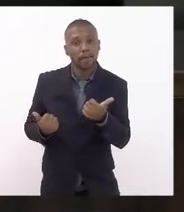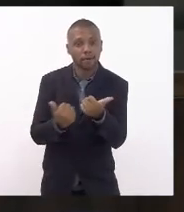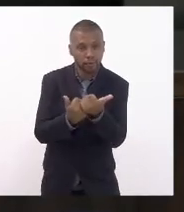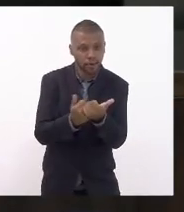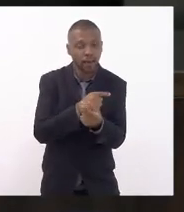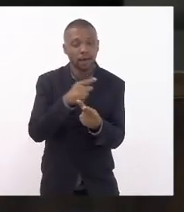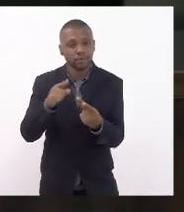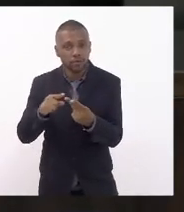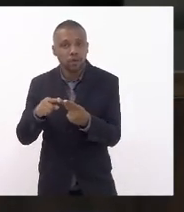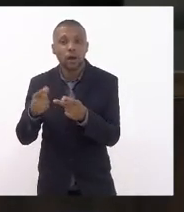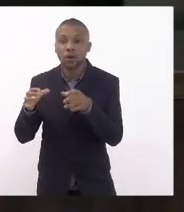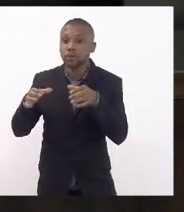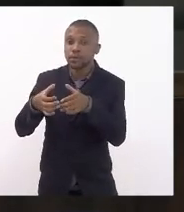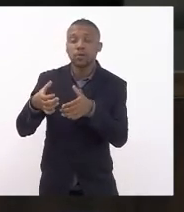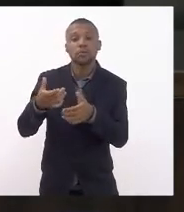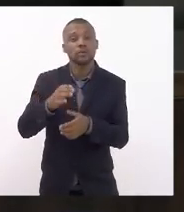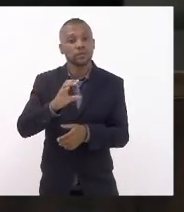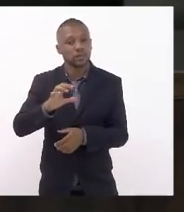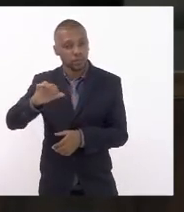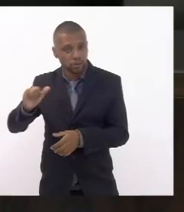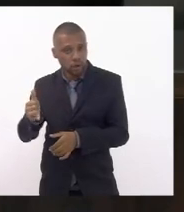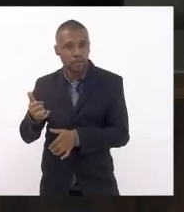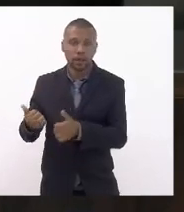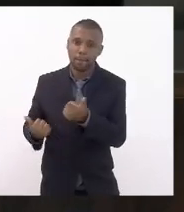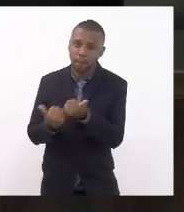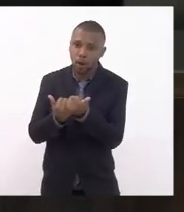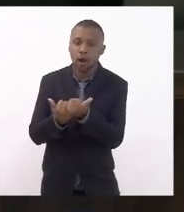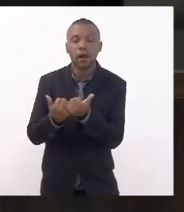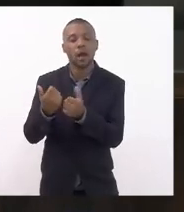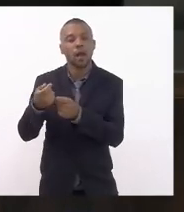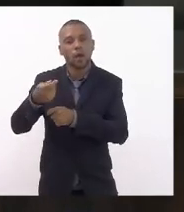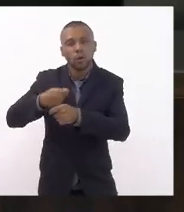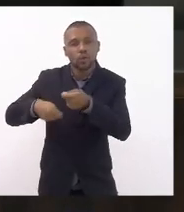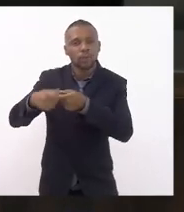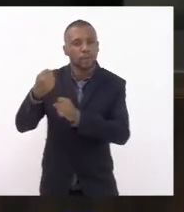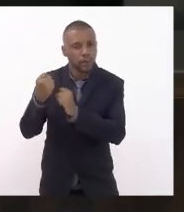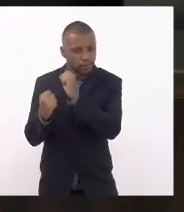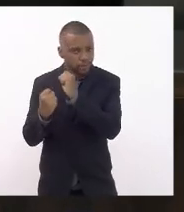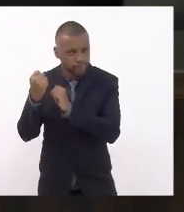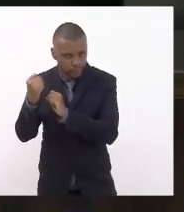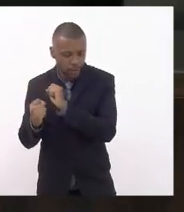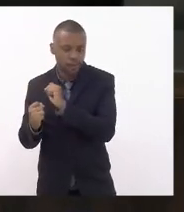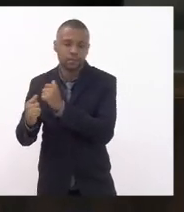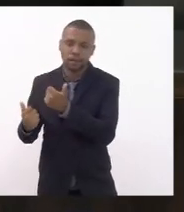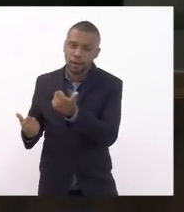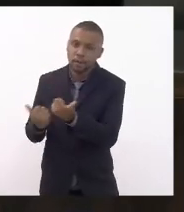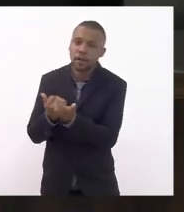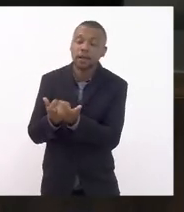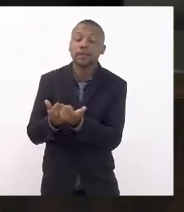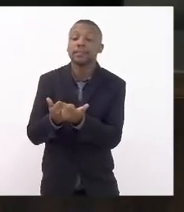com a Comissão de Constituição e Justiça. De Economia, Indústria e Comércio, favorável com a CCJ. Tributação,